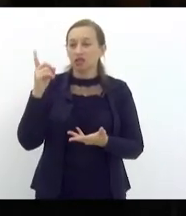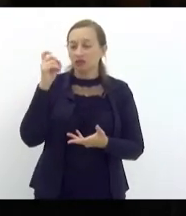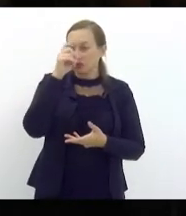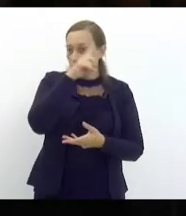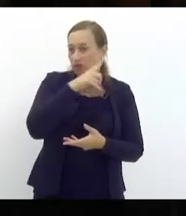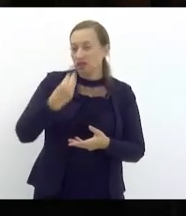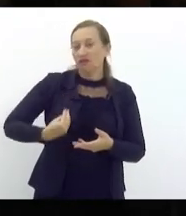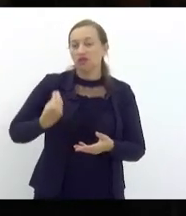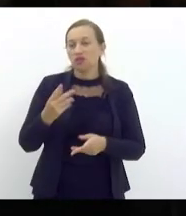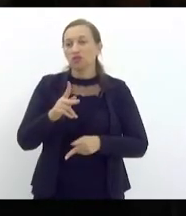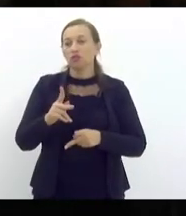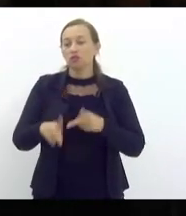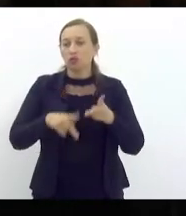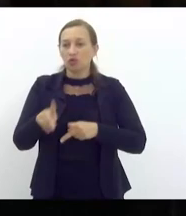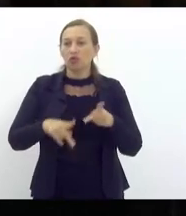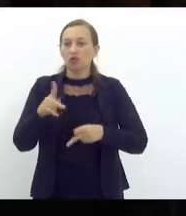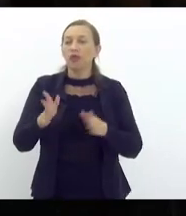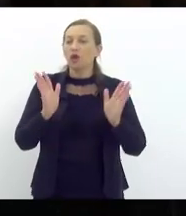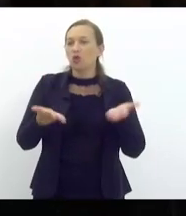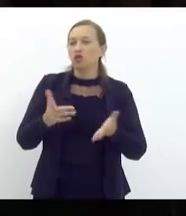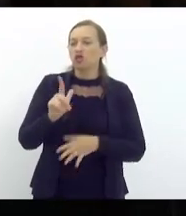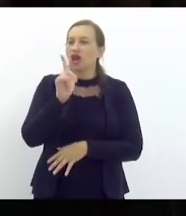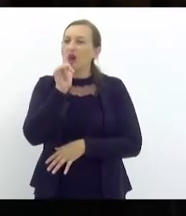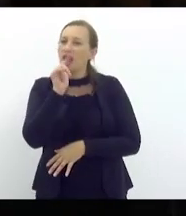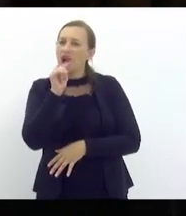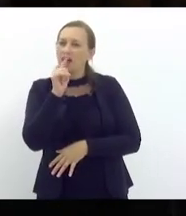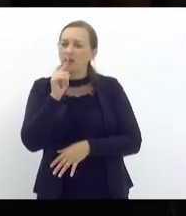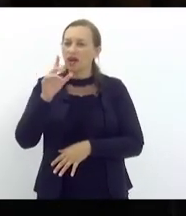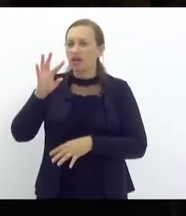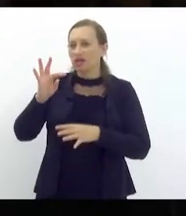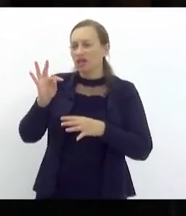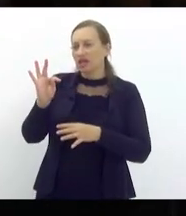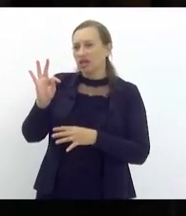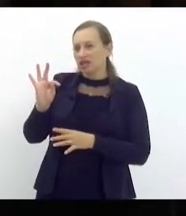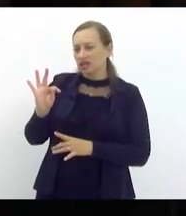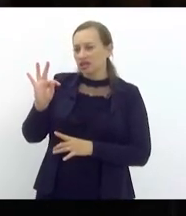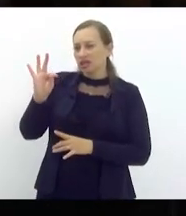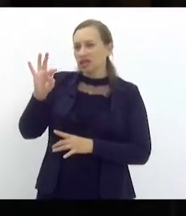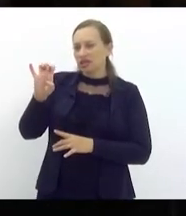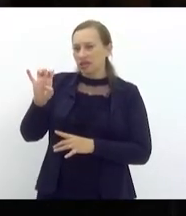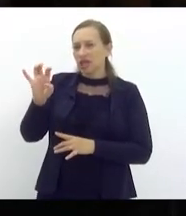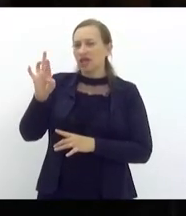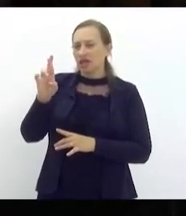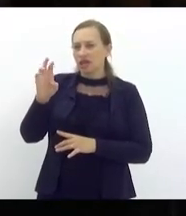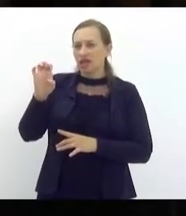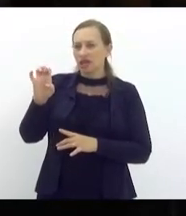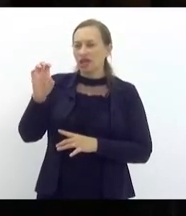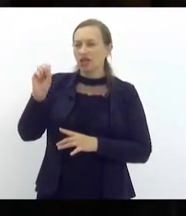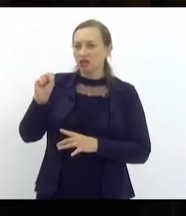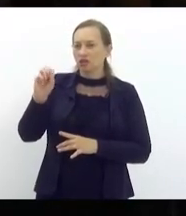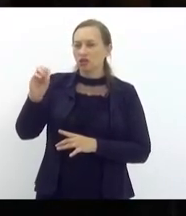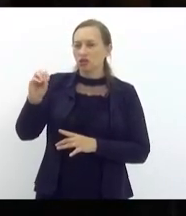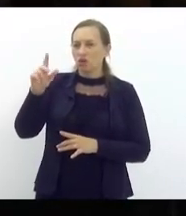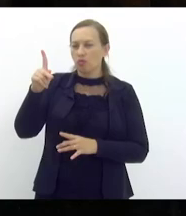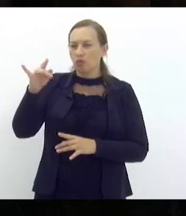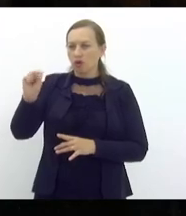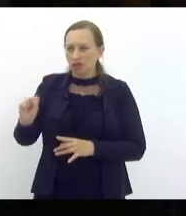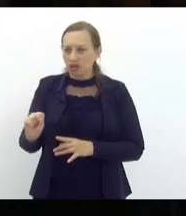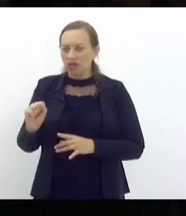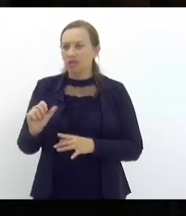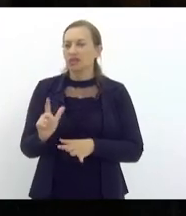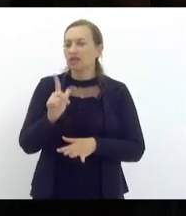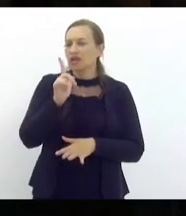hoje em Teresópolis a água é administrada pela Cedae e a gente tem percebido as denúncias de que